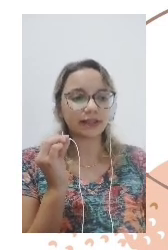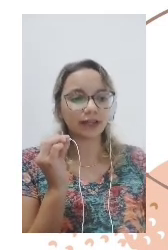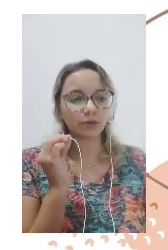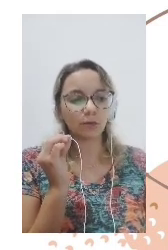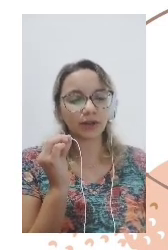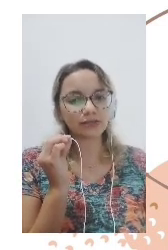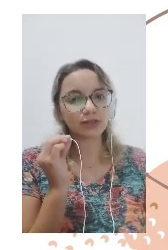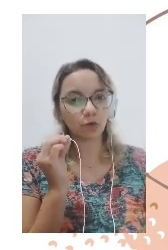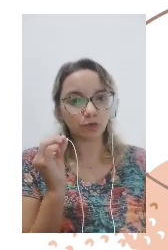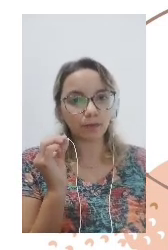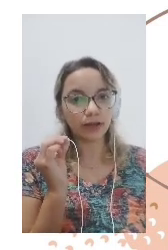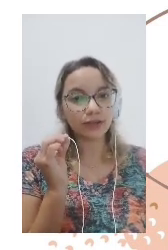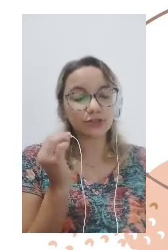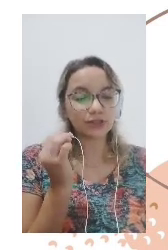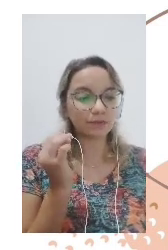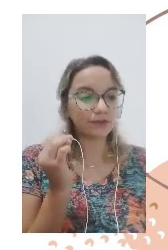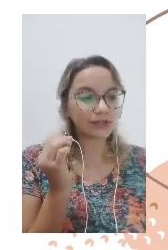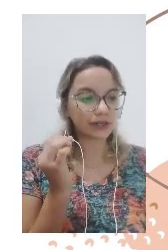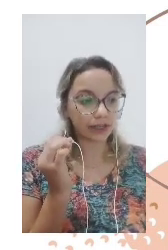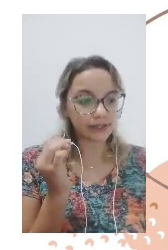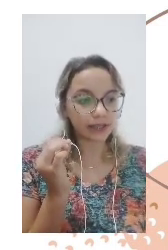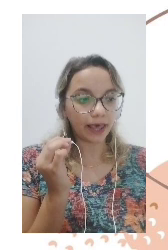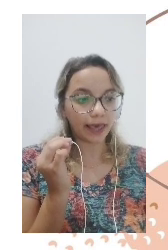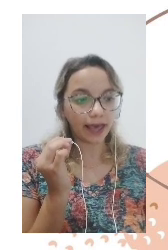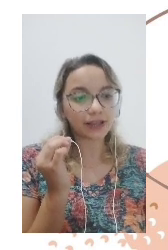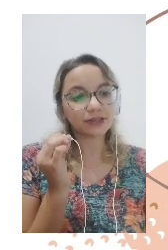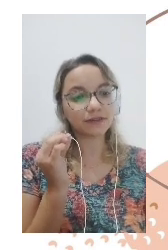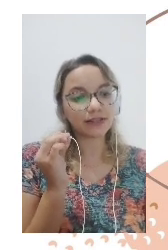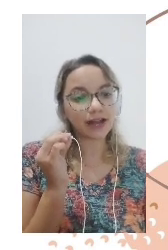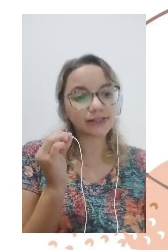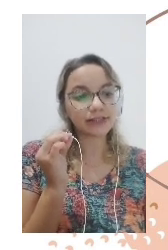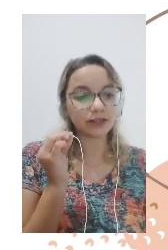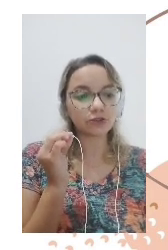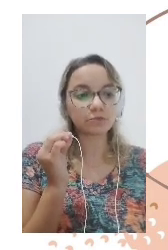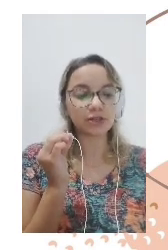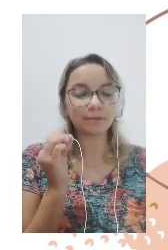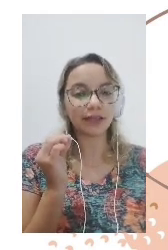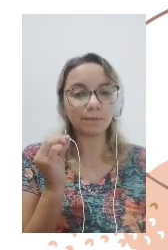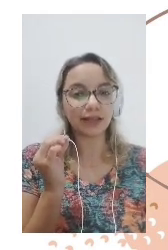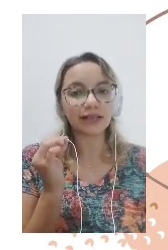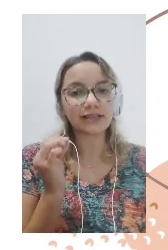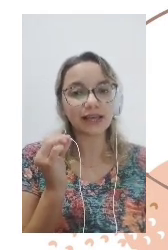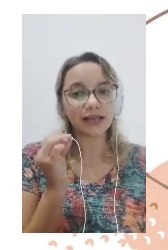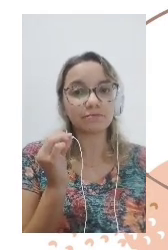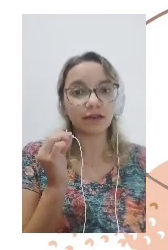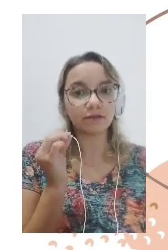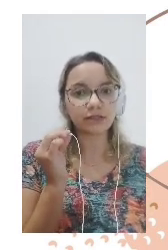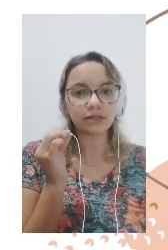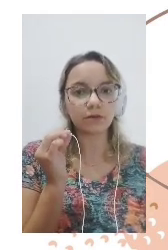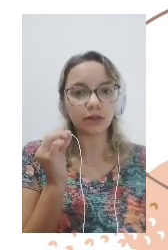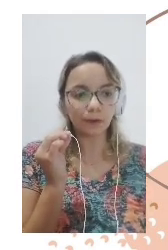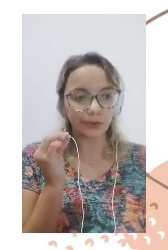para apresentar no Congresso da UFBA de 2023 é Atividades e Ensinos Pós-Pandemia na CCS